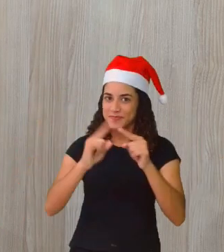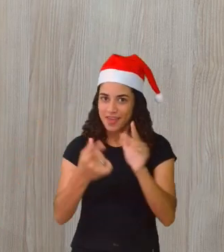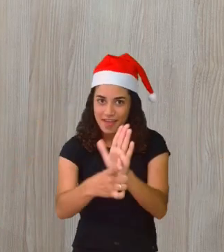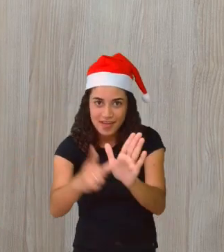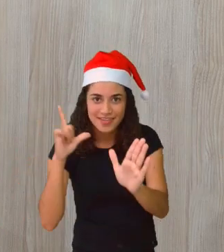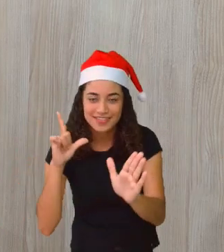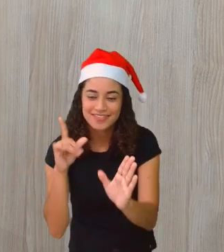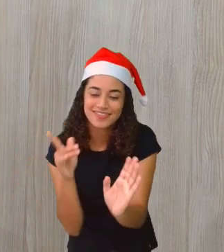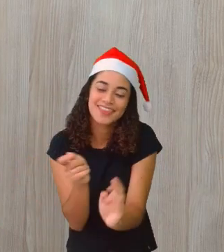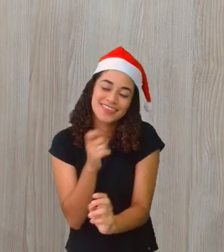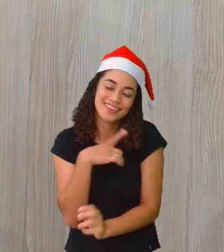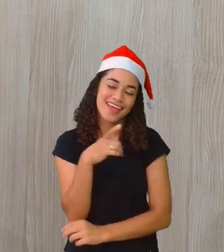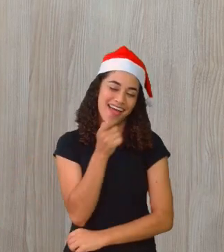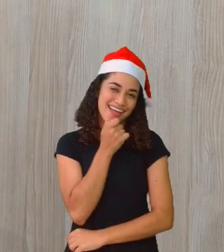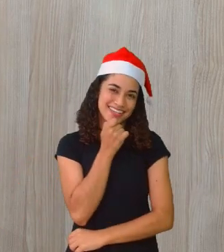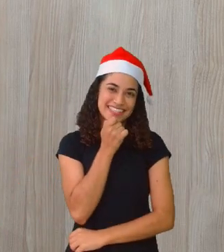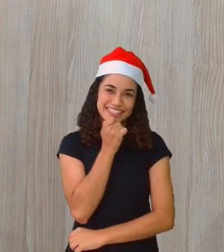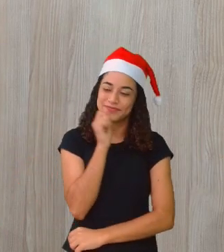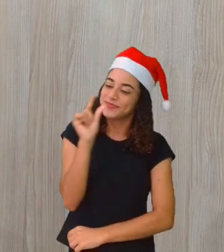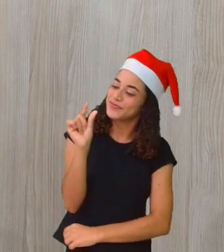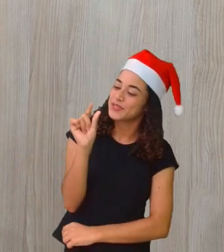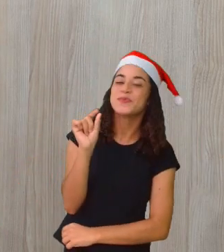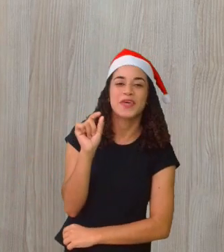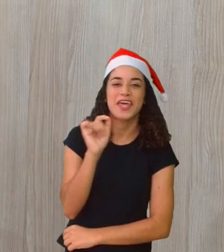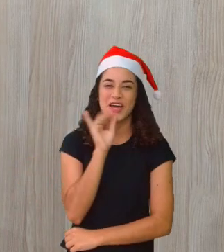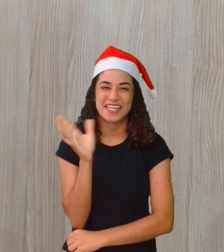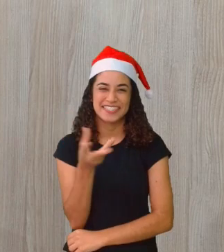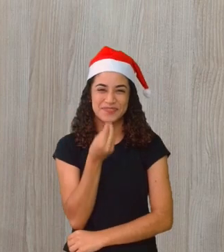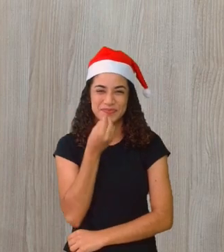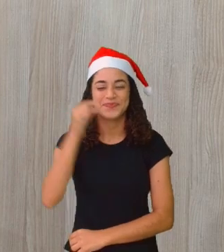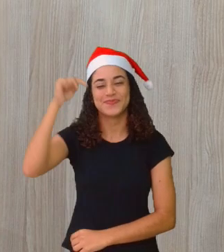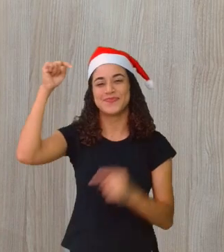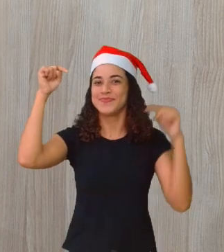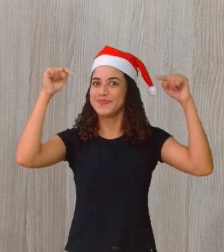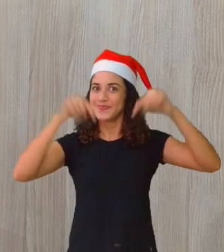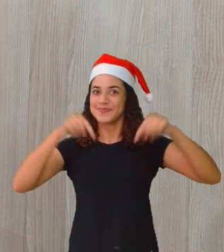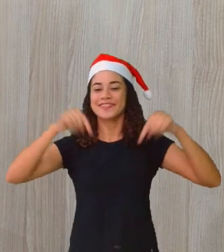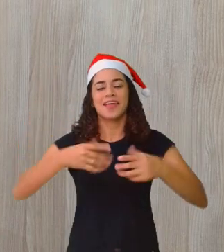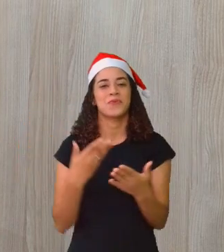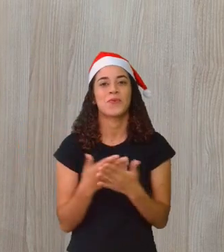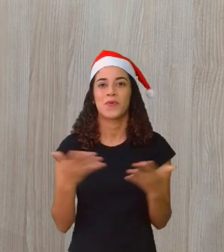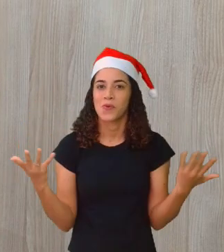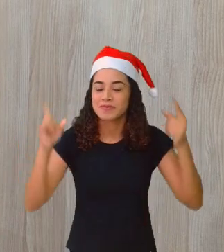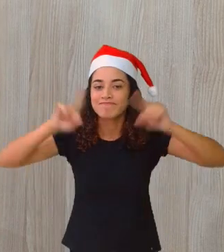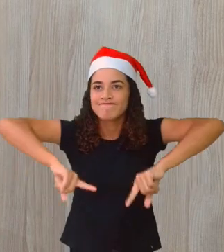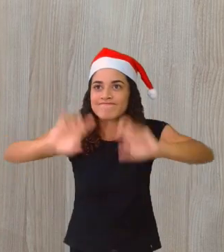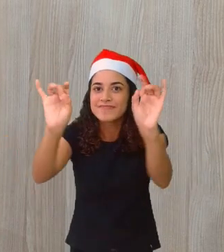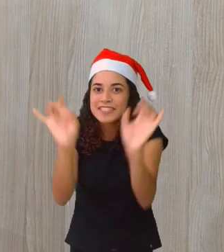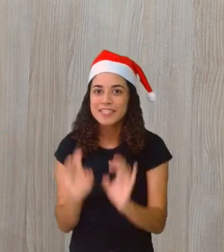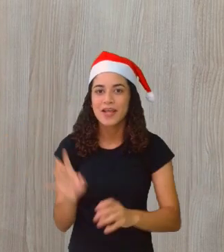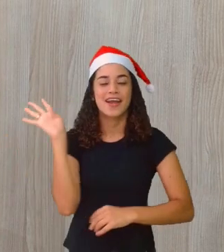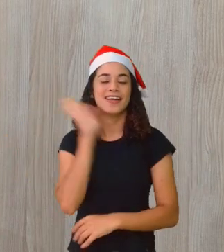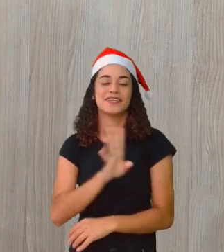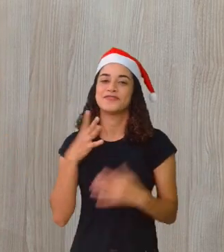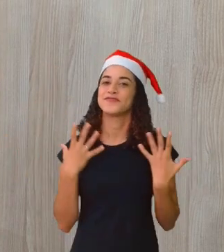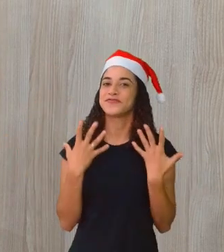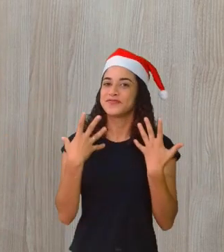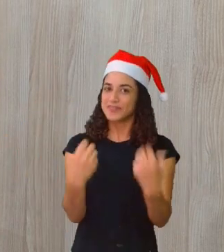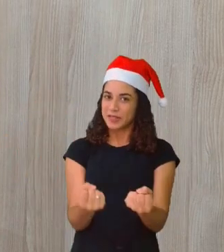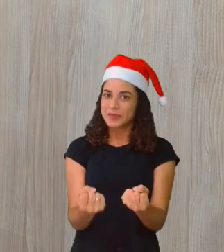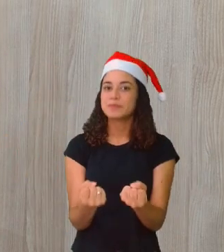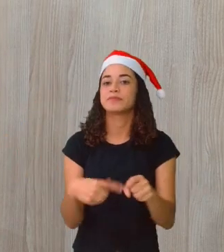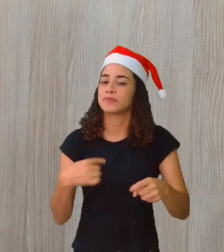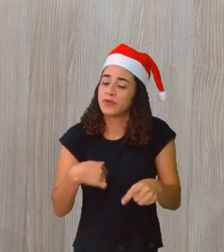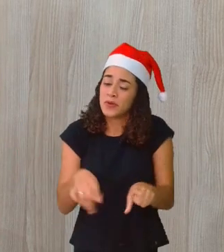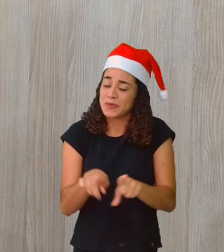gente ainda tem mais um pouquinho de conhecimento aqui, né? E a aula hoje está bem especial, bem legal. Vamos embora, porque eu também